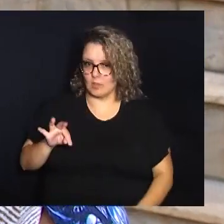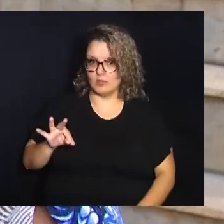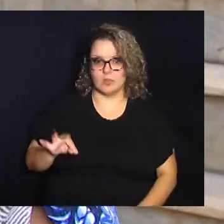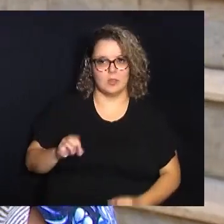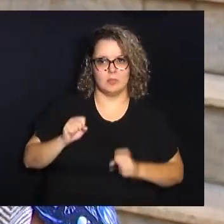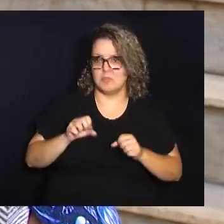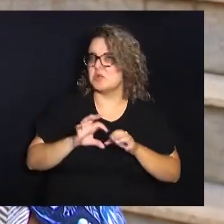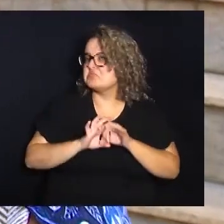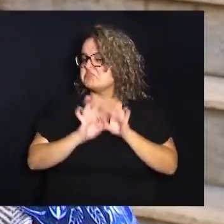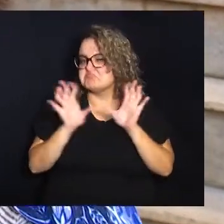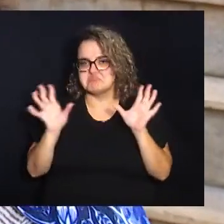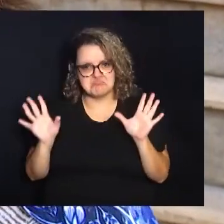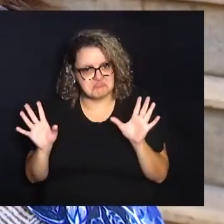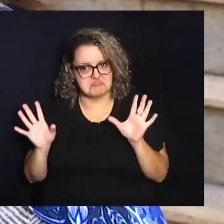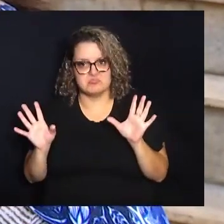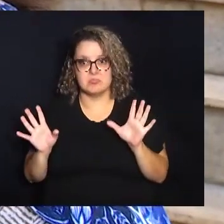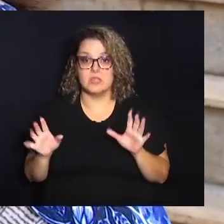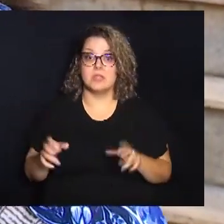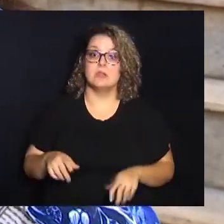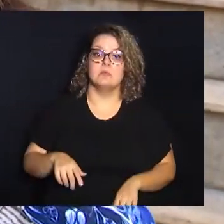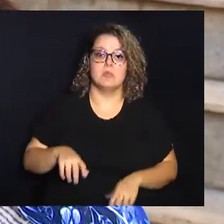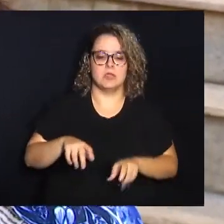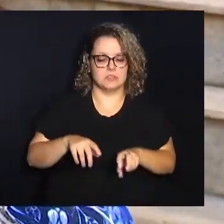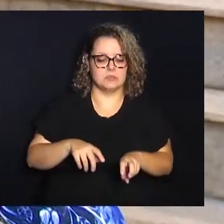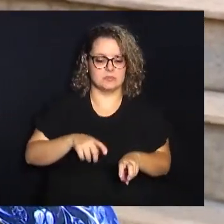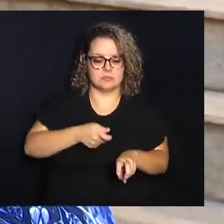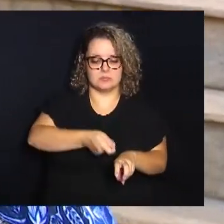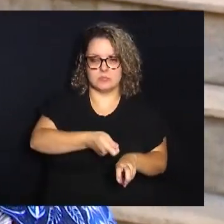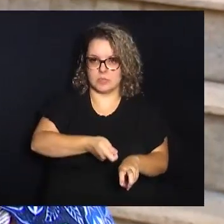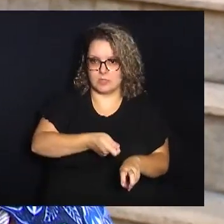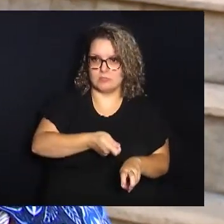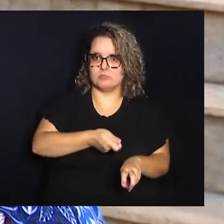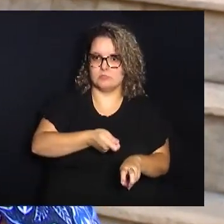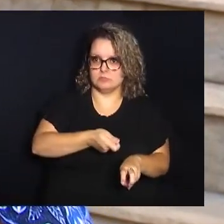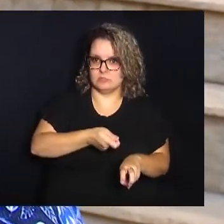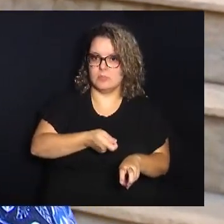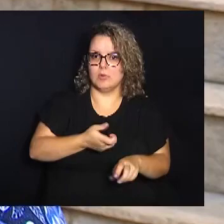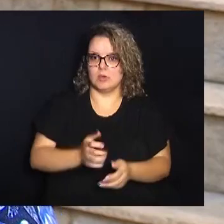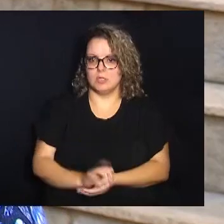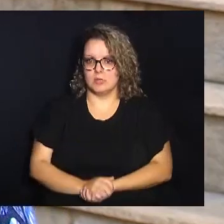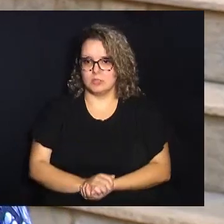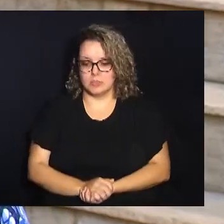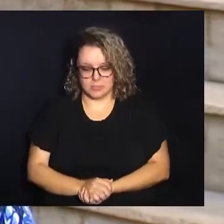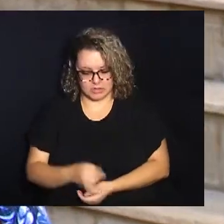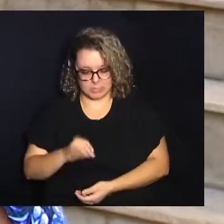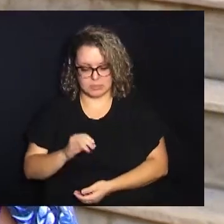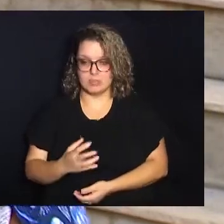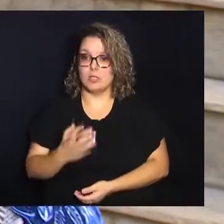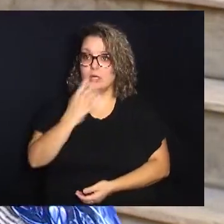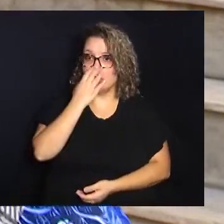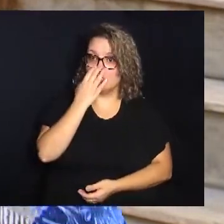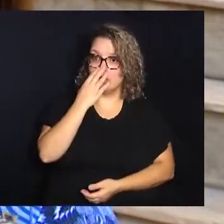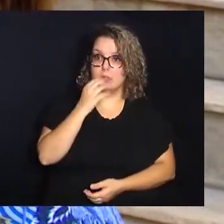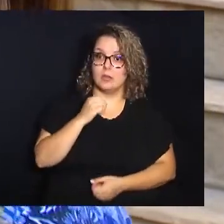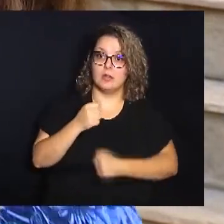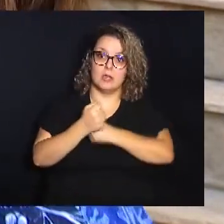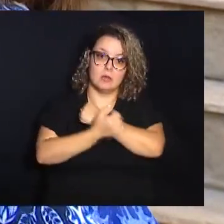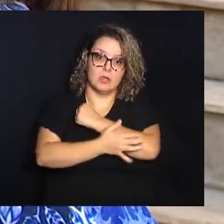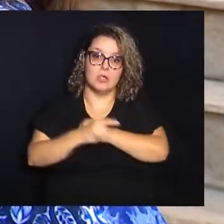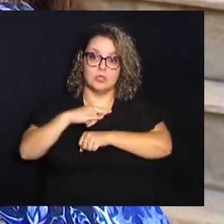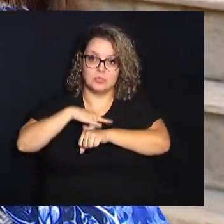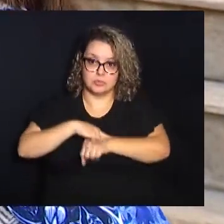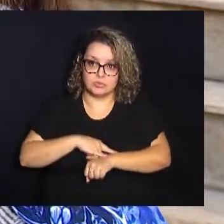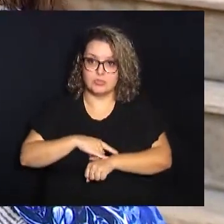aqui os pets eles podem andar livre desde que estejam na guia e se caso assim o cachorrinho faz